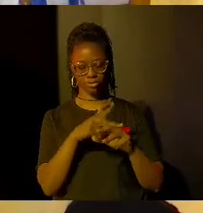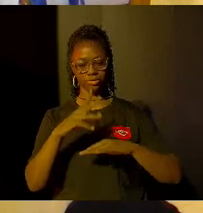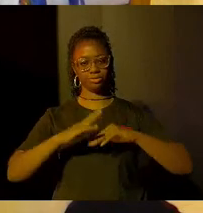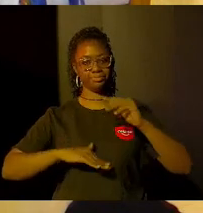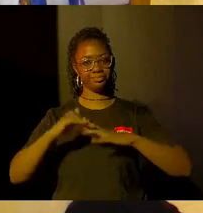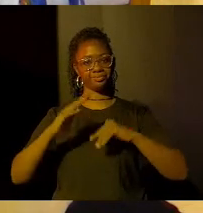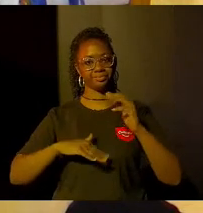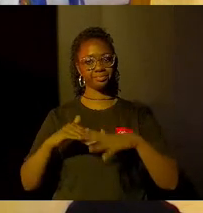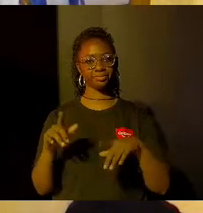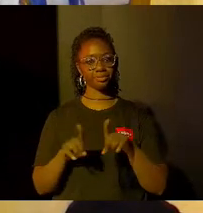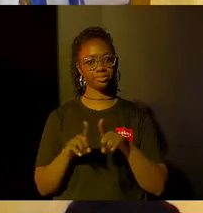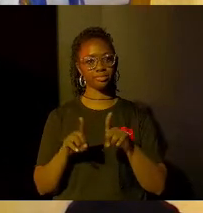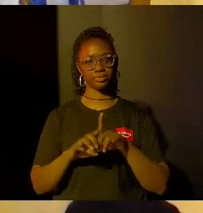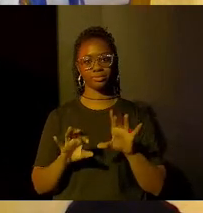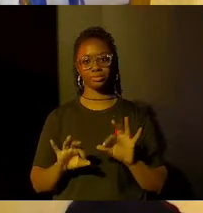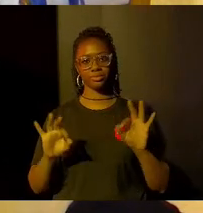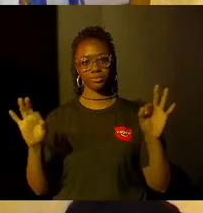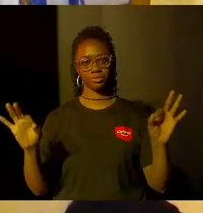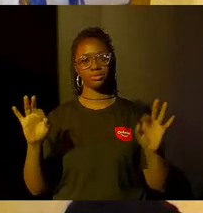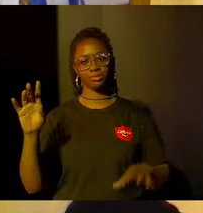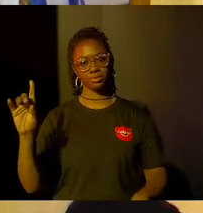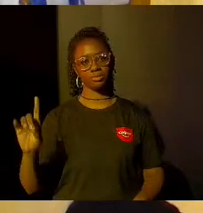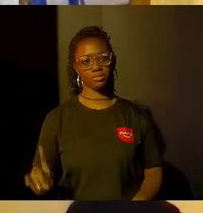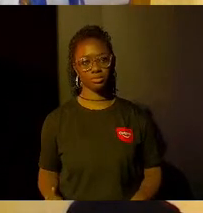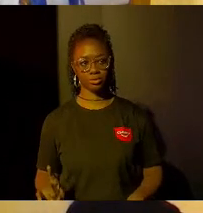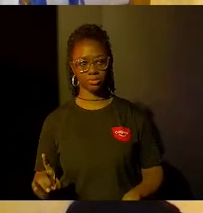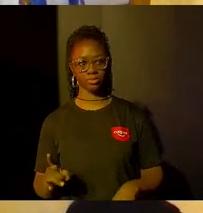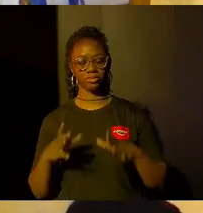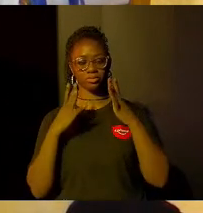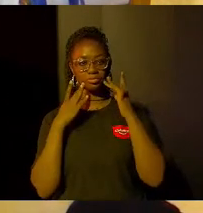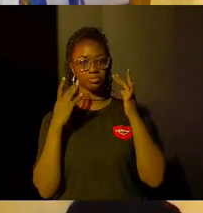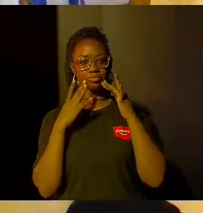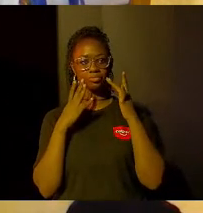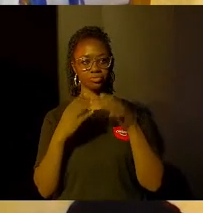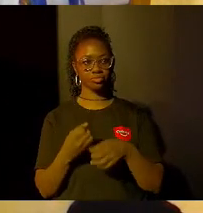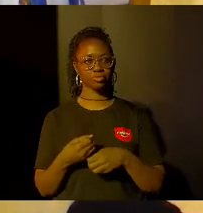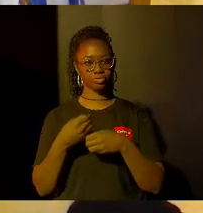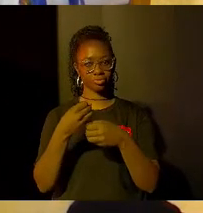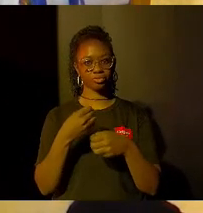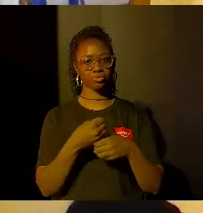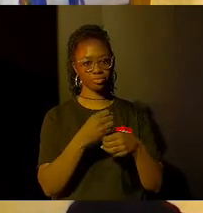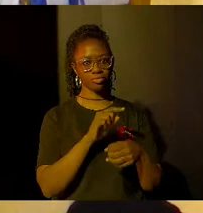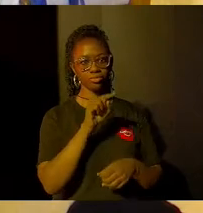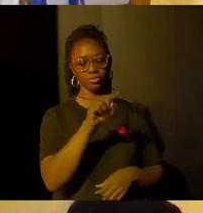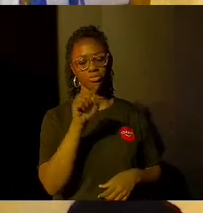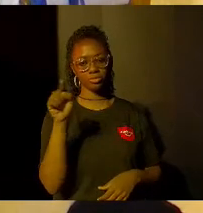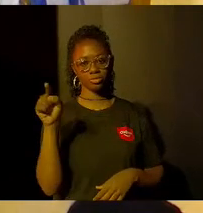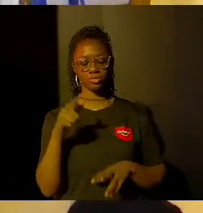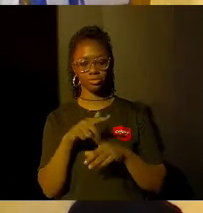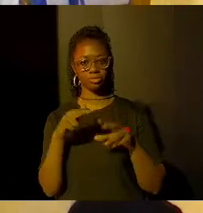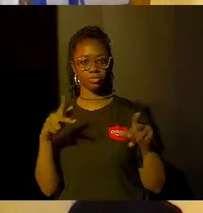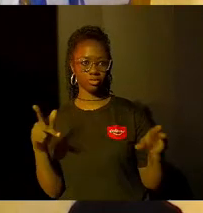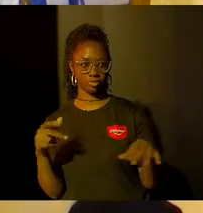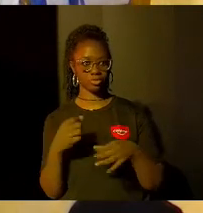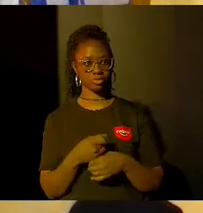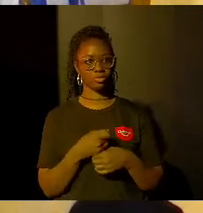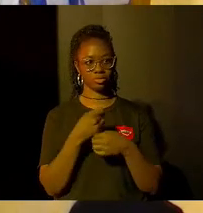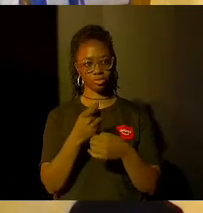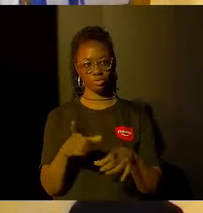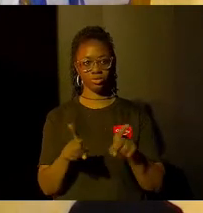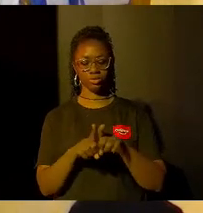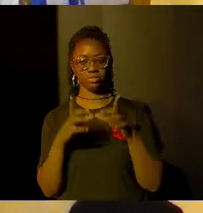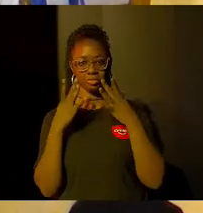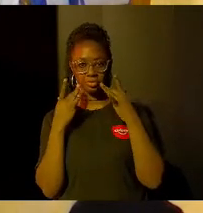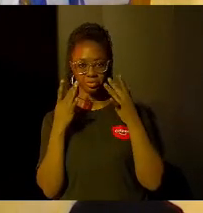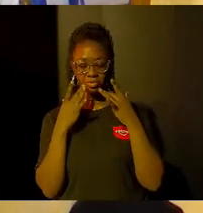talentoso como diretor autor intérprete com peças premiadas e indicadas a diversos prêmios na TV ele participou